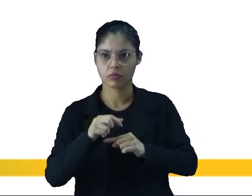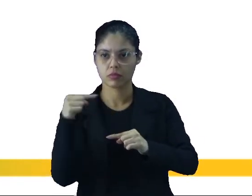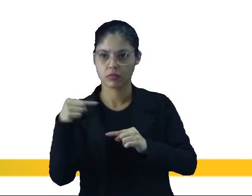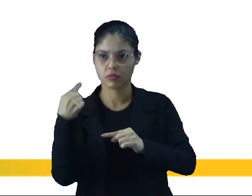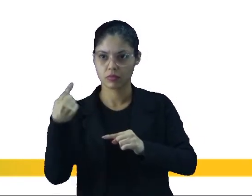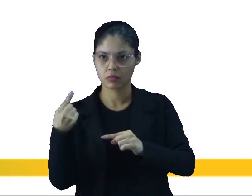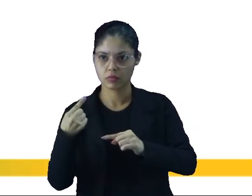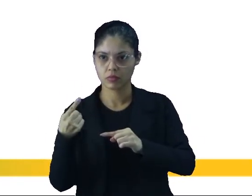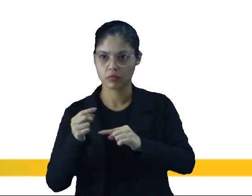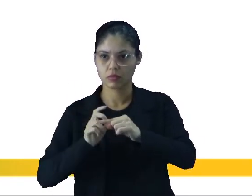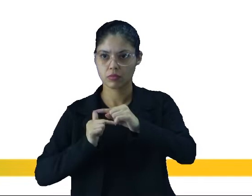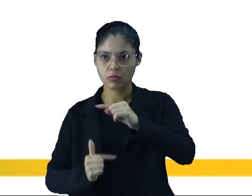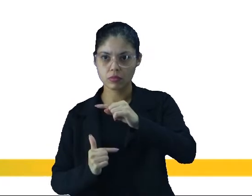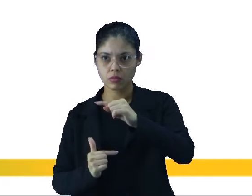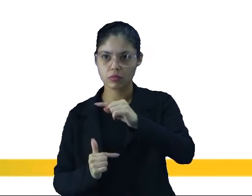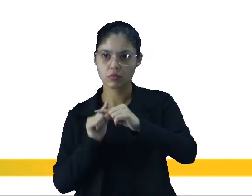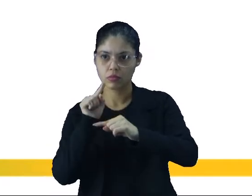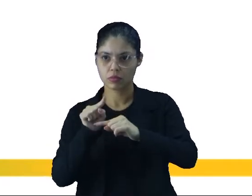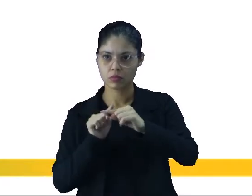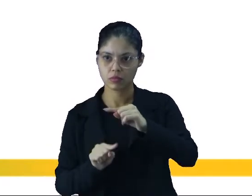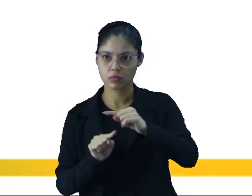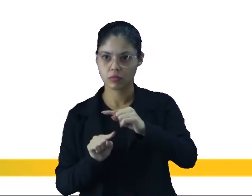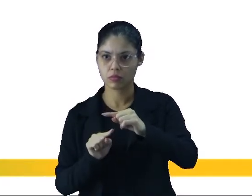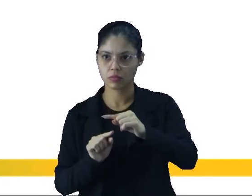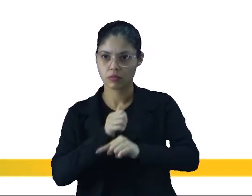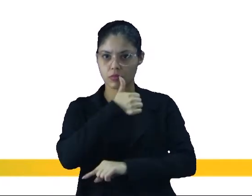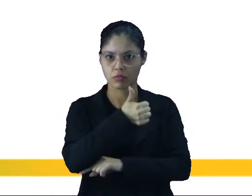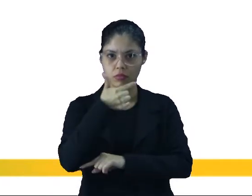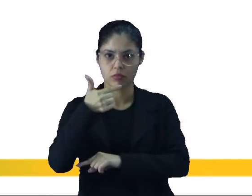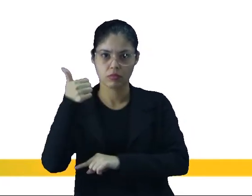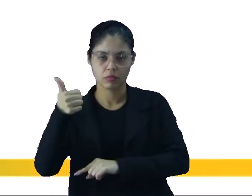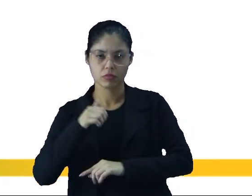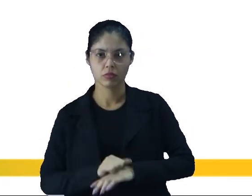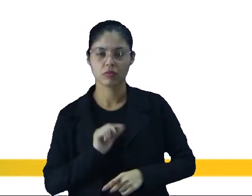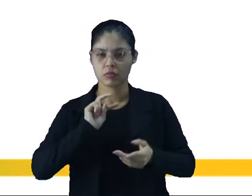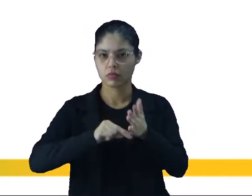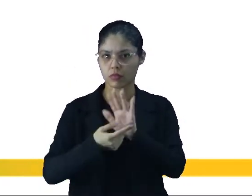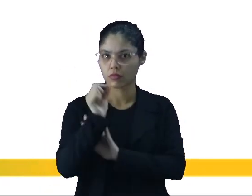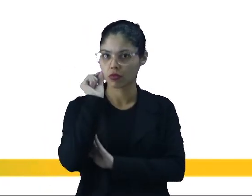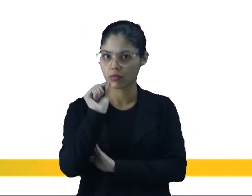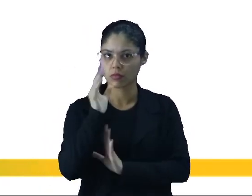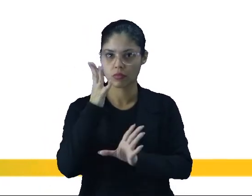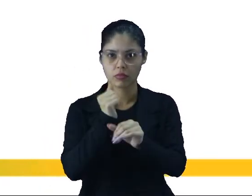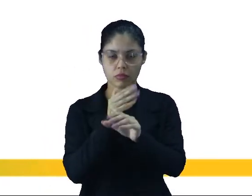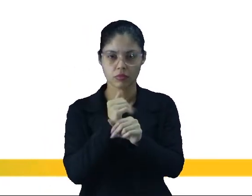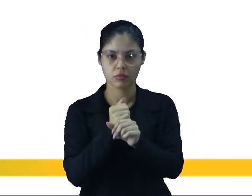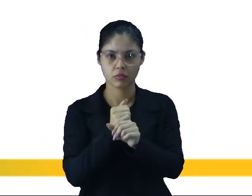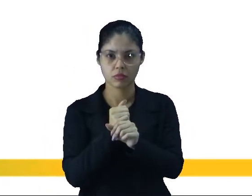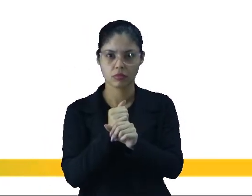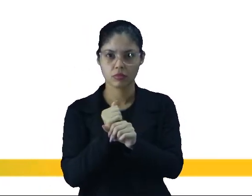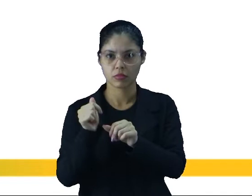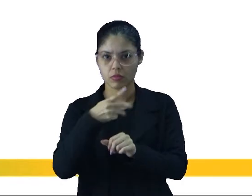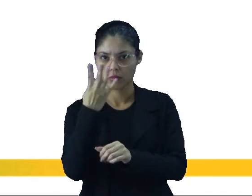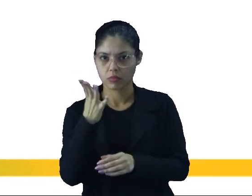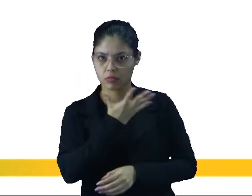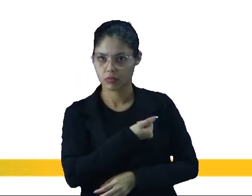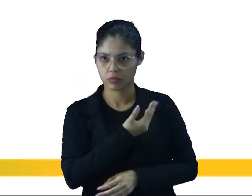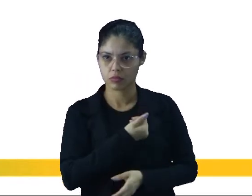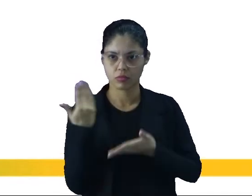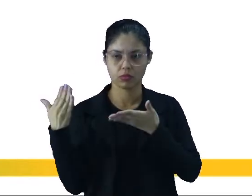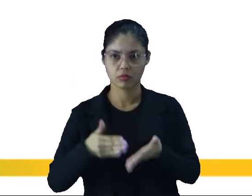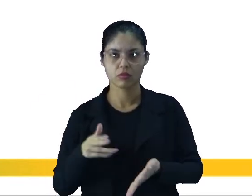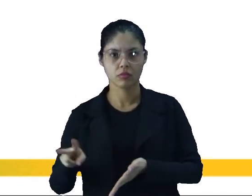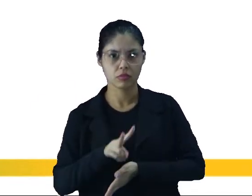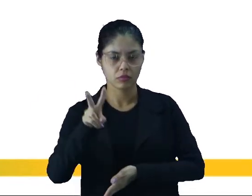dá 242, e ao dividir por 2 dá 121. Isso quer dizer que se eu for somar esses números, eu vou chegar